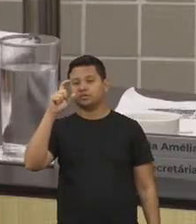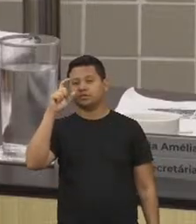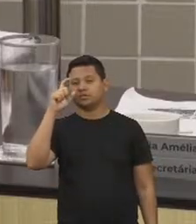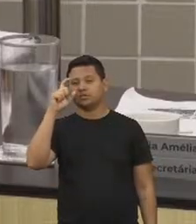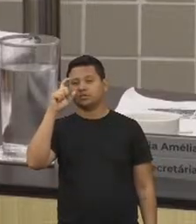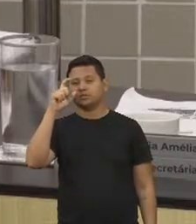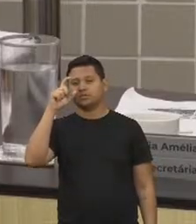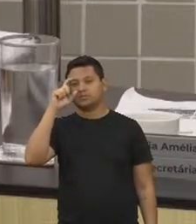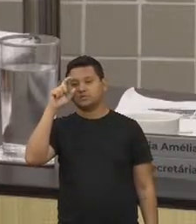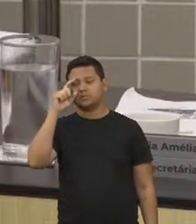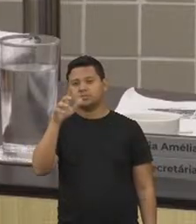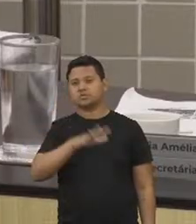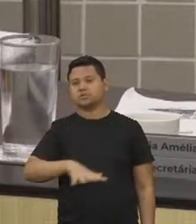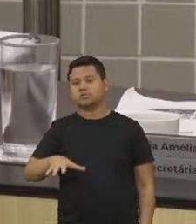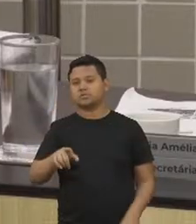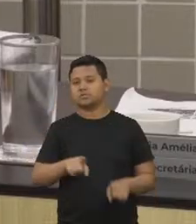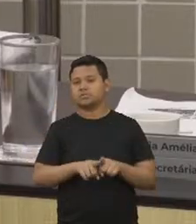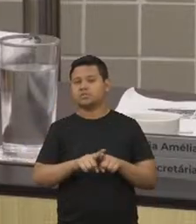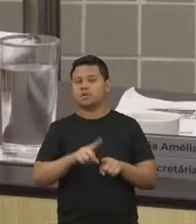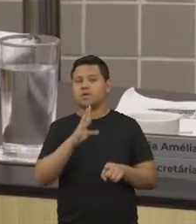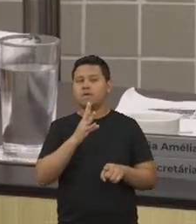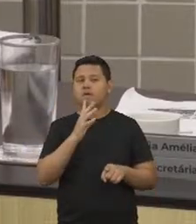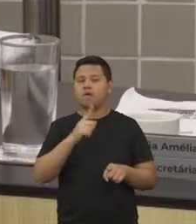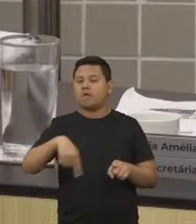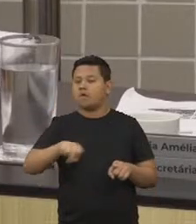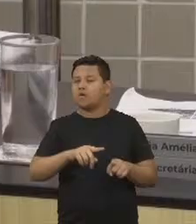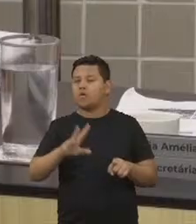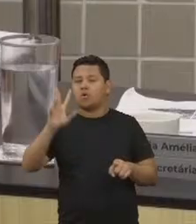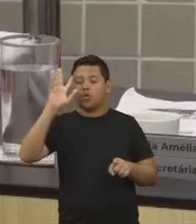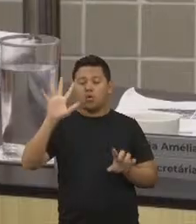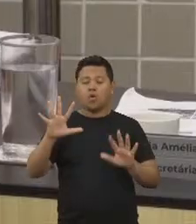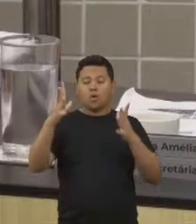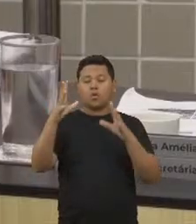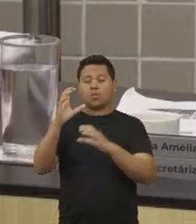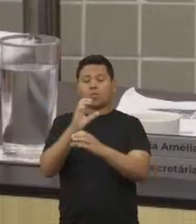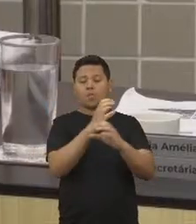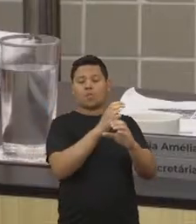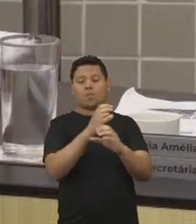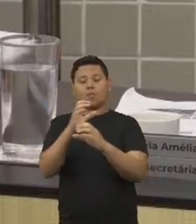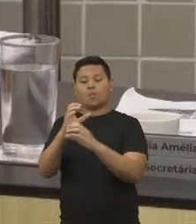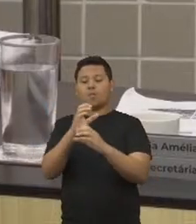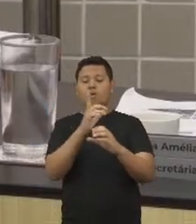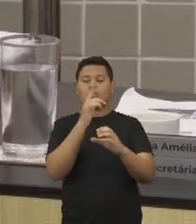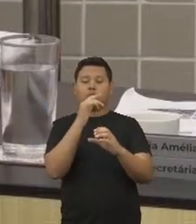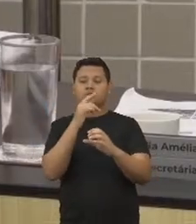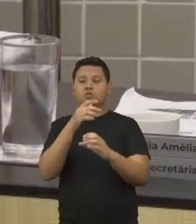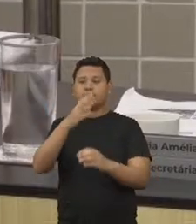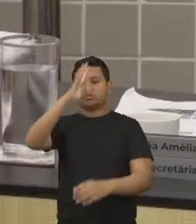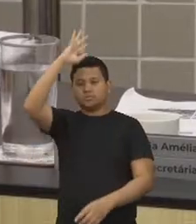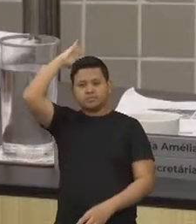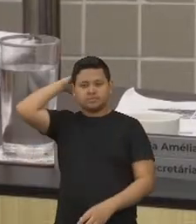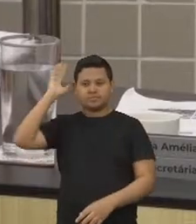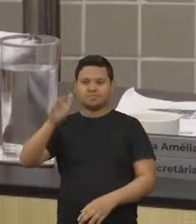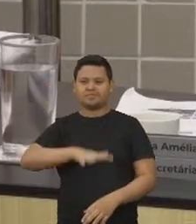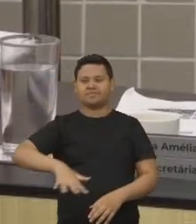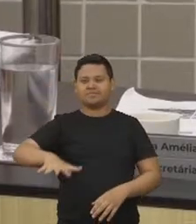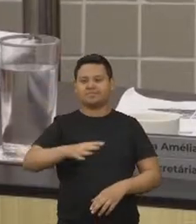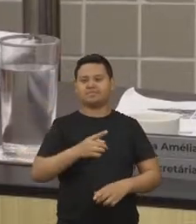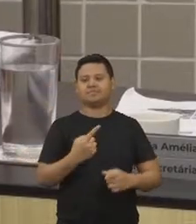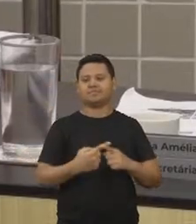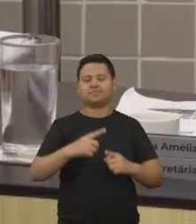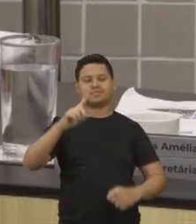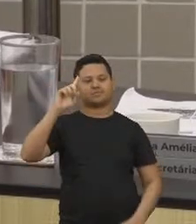826, moção de homenagem e reconhecimento pelo Dia Nacional do Bombeiro, celebrado em 11 de setembro. Autoria,